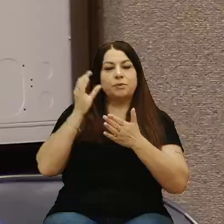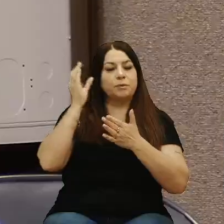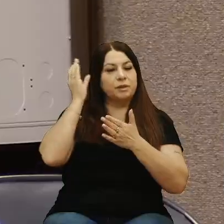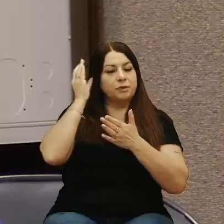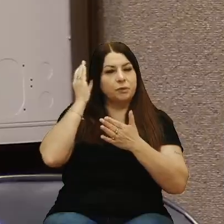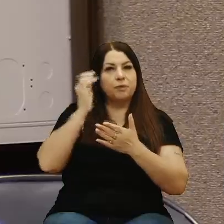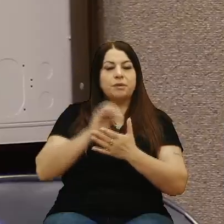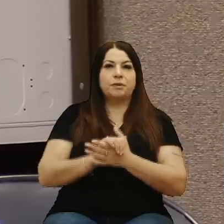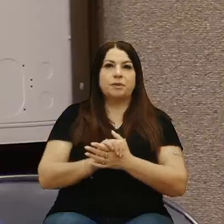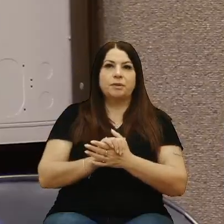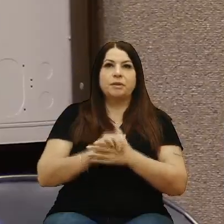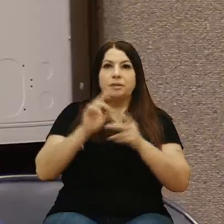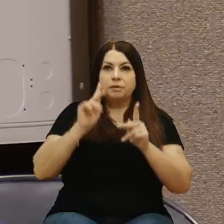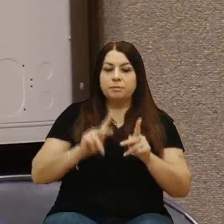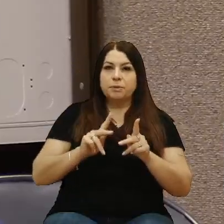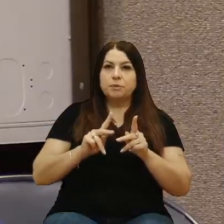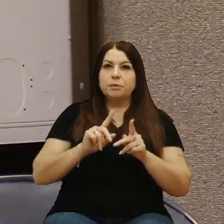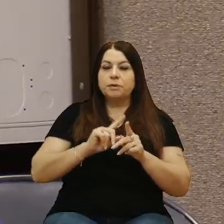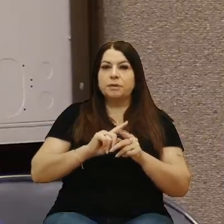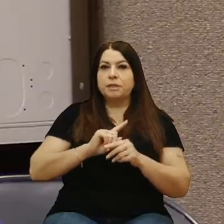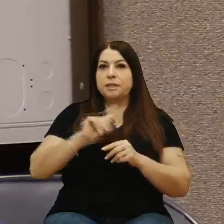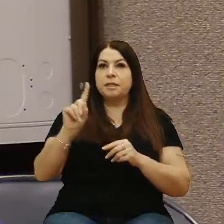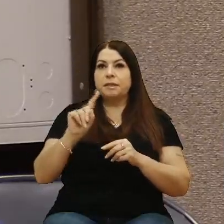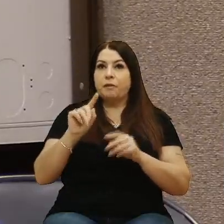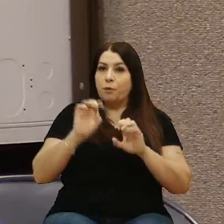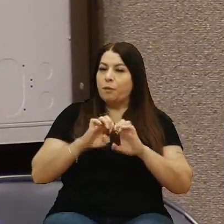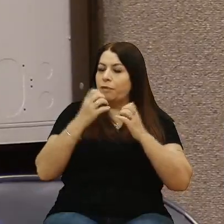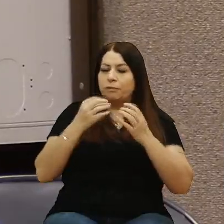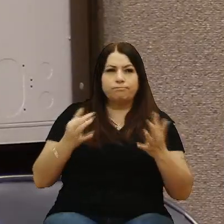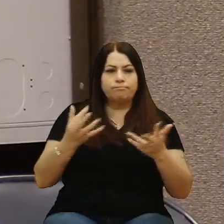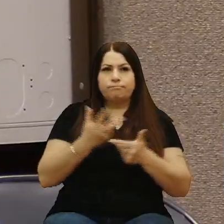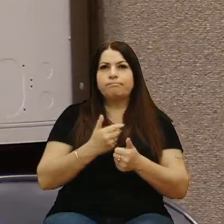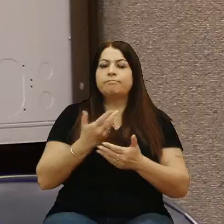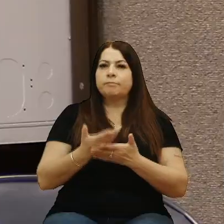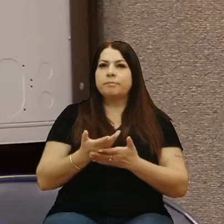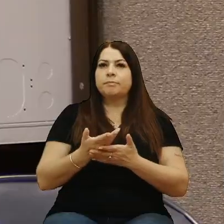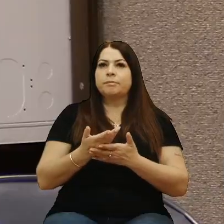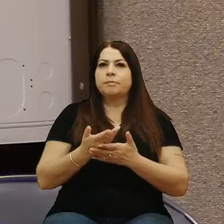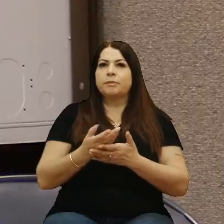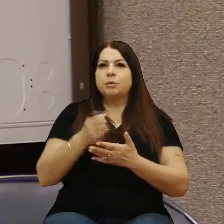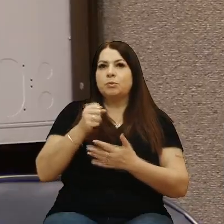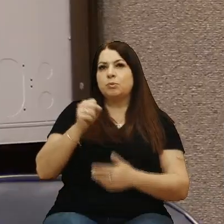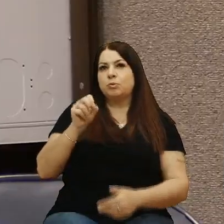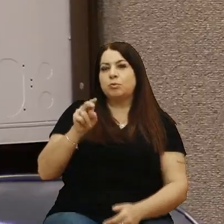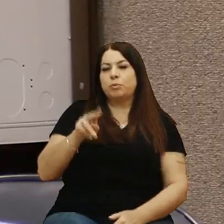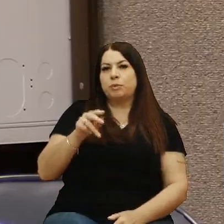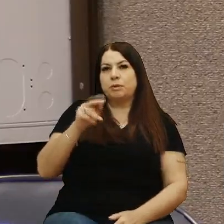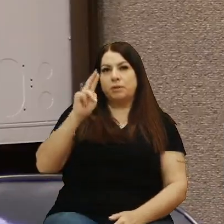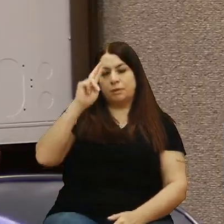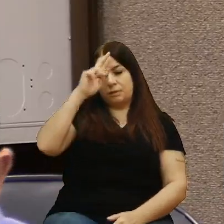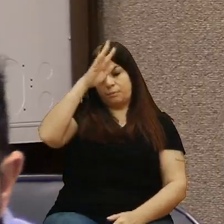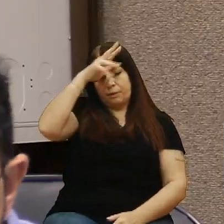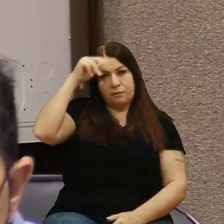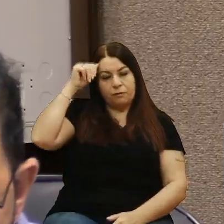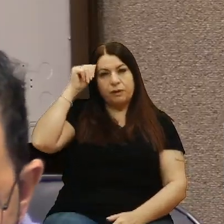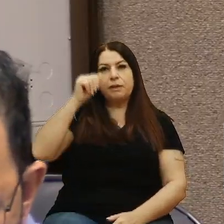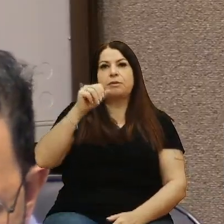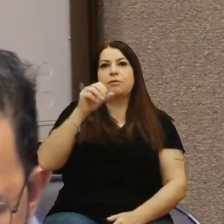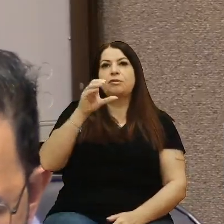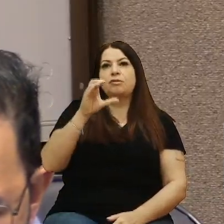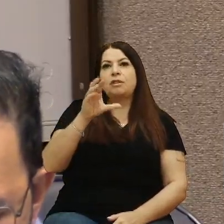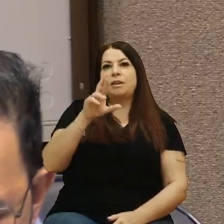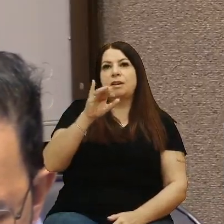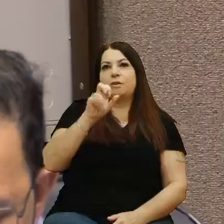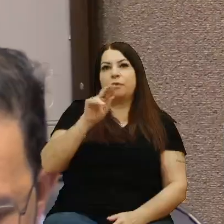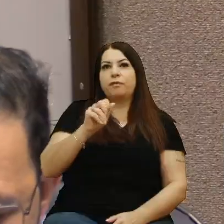o pessoal que levou um evento fantástico, né? O subprefeito de Criúva. Levamos mais de